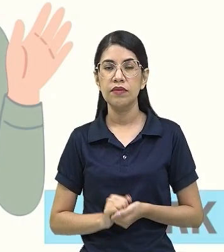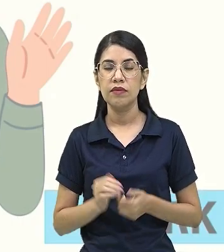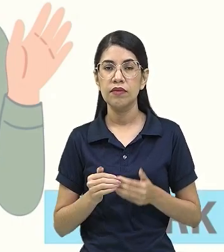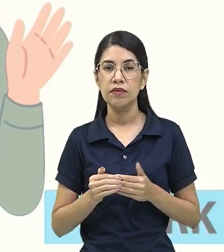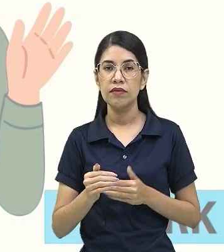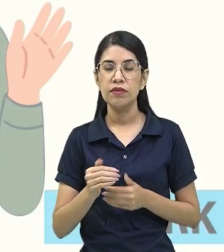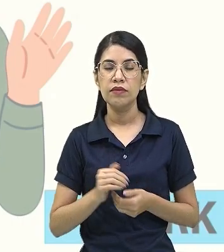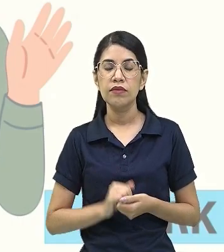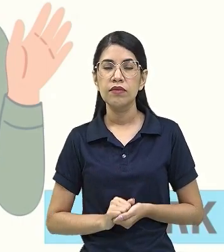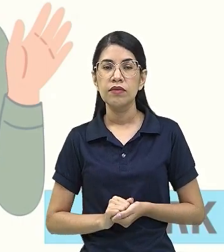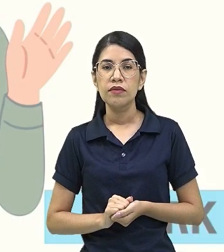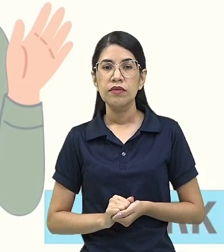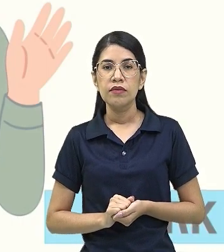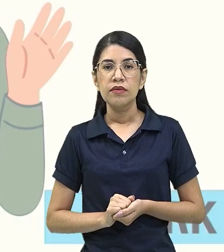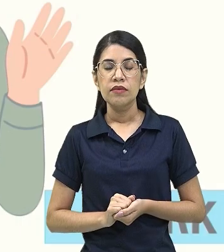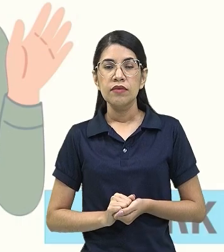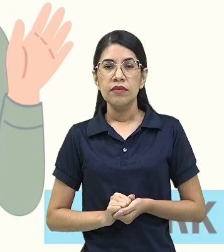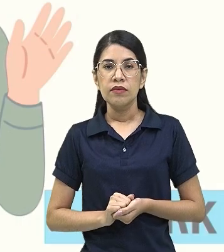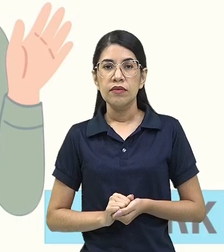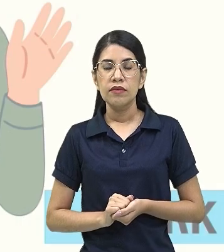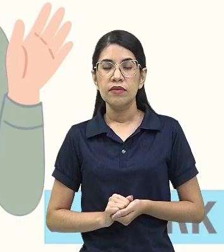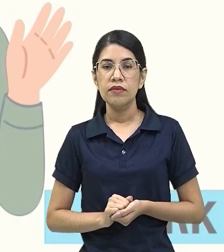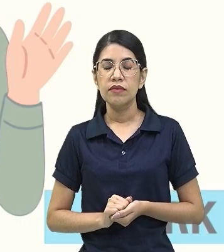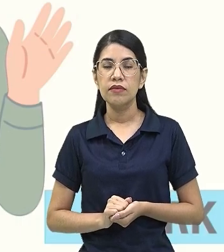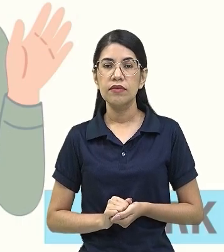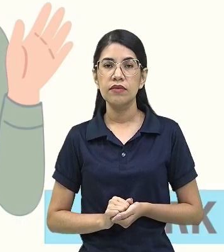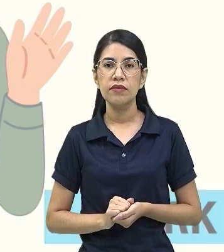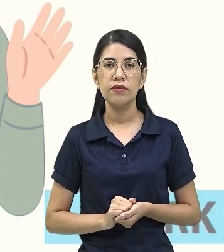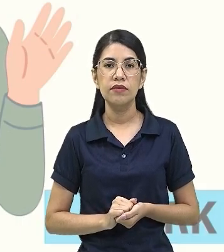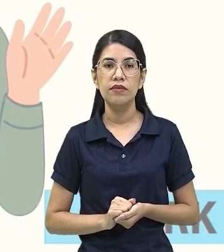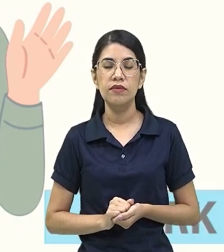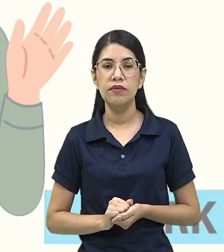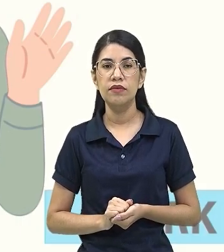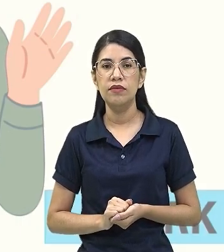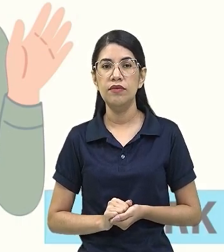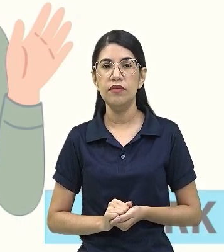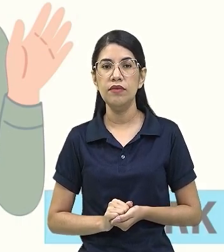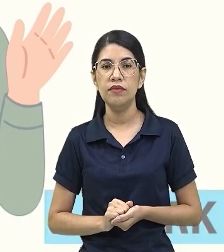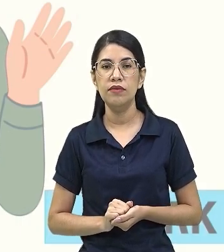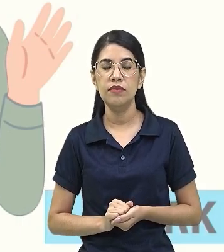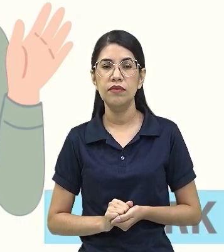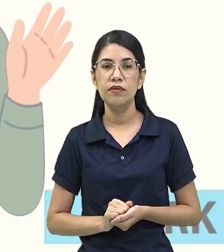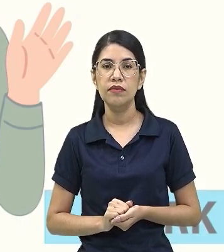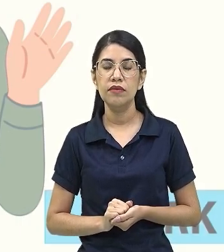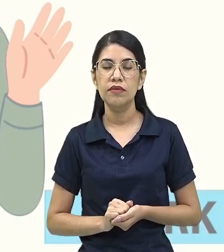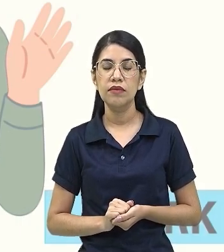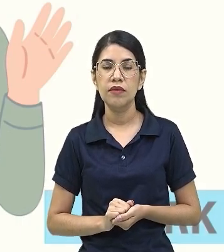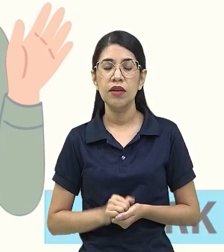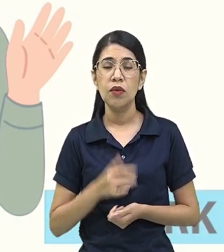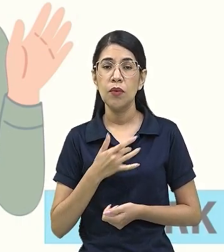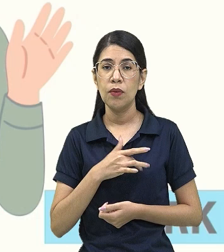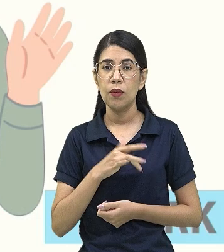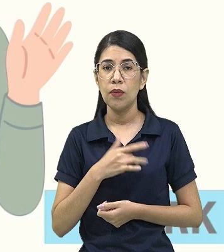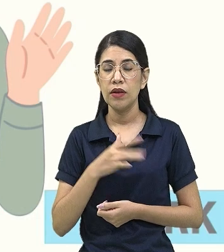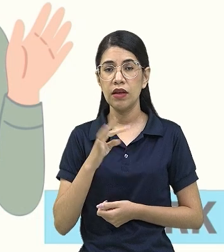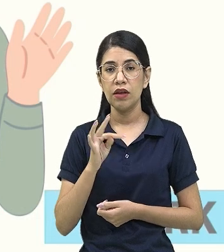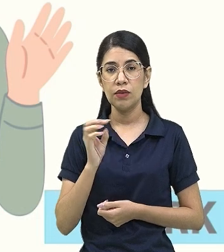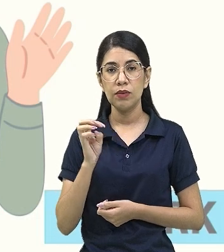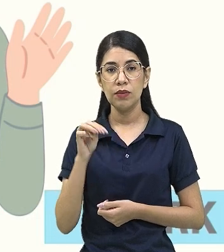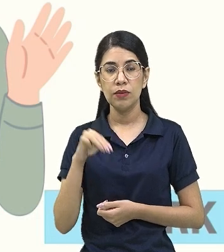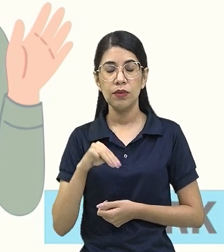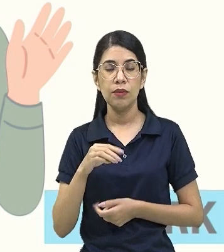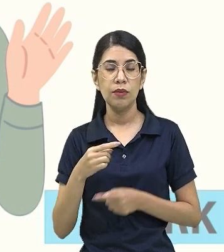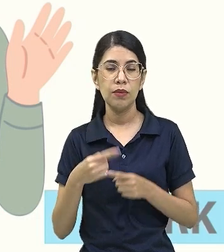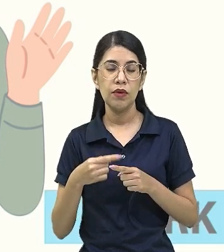Continuando o nosso diálogo aqui. Poor Tom. Pobre Tom, ela está dizendo, né? Porque ele estava